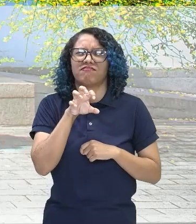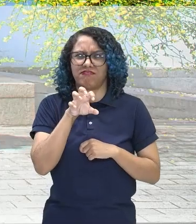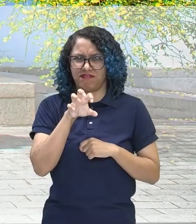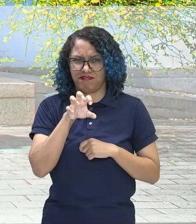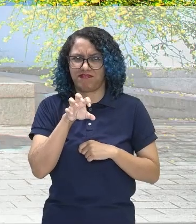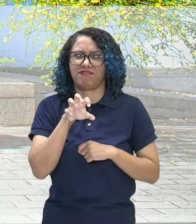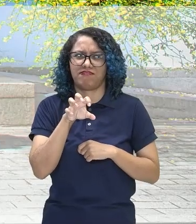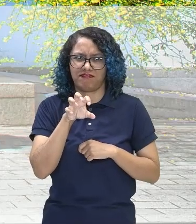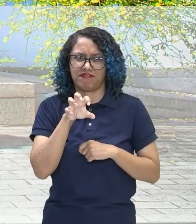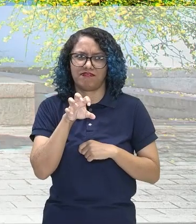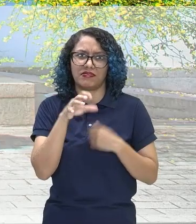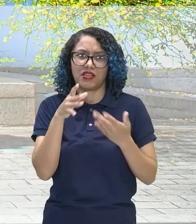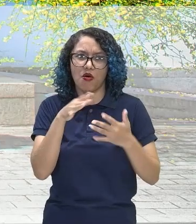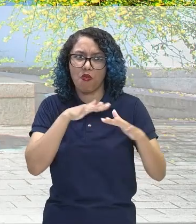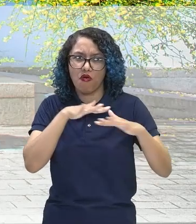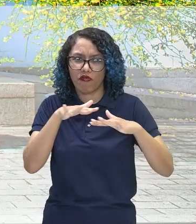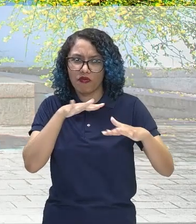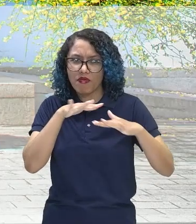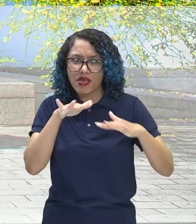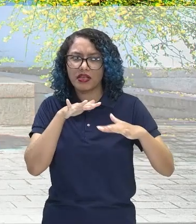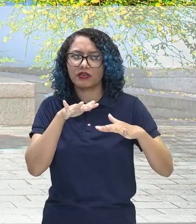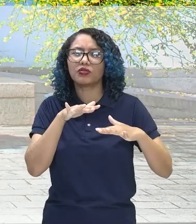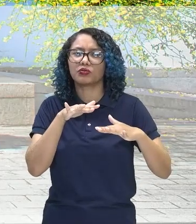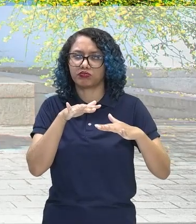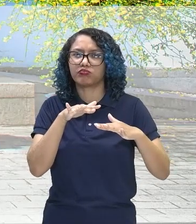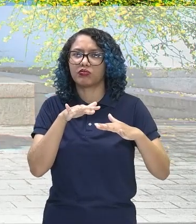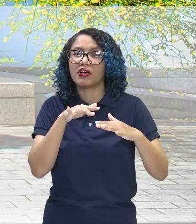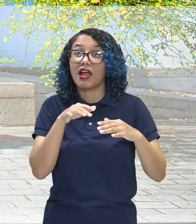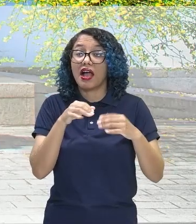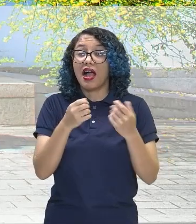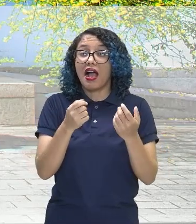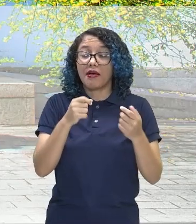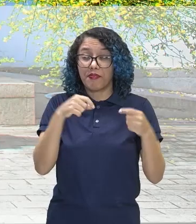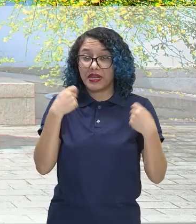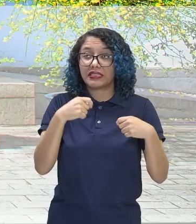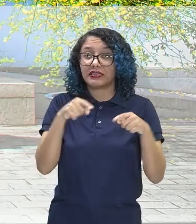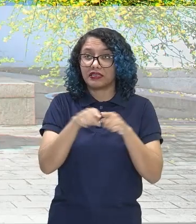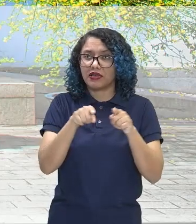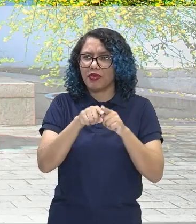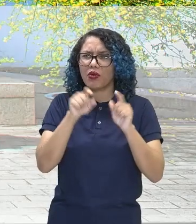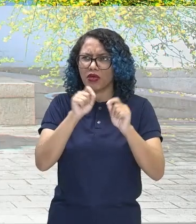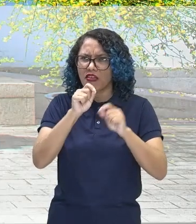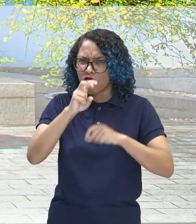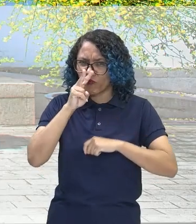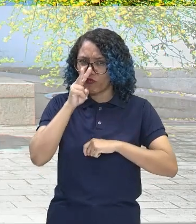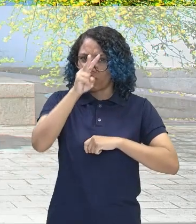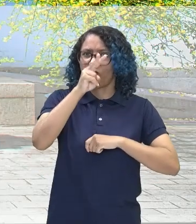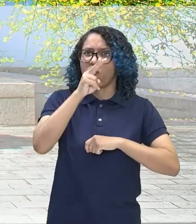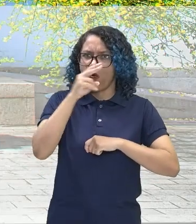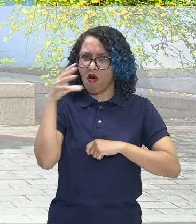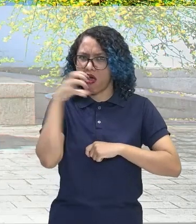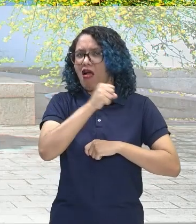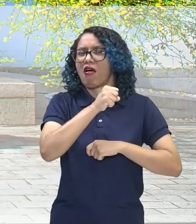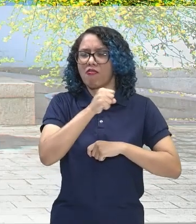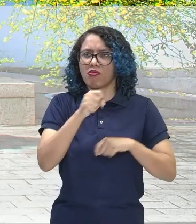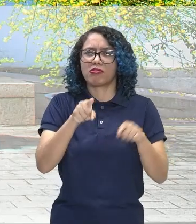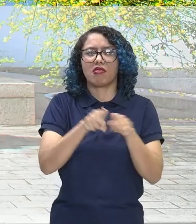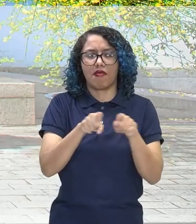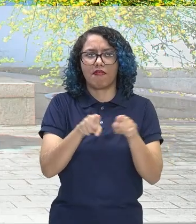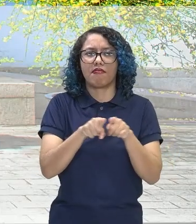Então, os movimentos, né, têm essa característica. São fortes, são rápidos, né? E